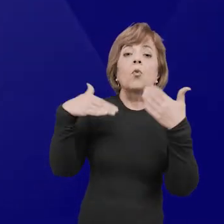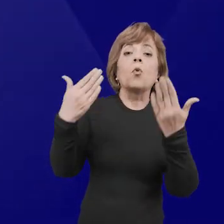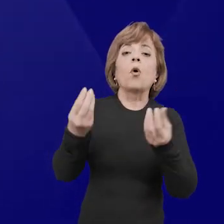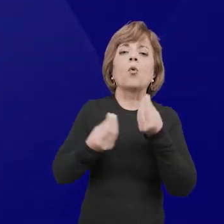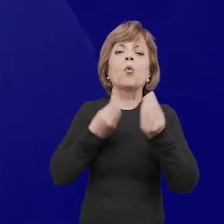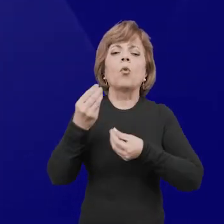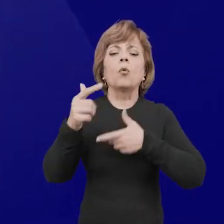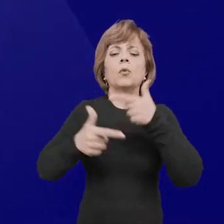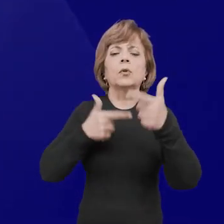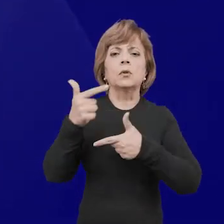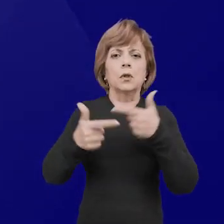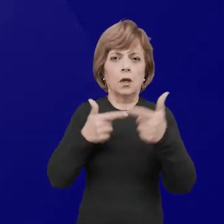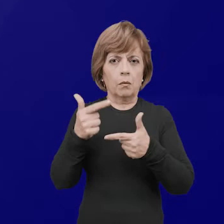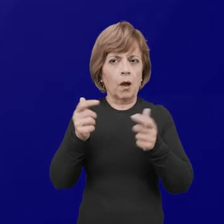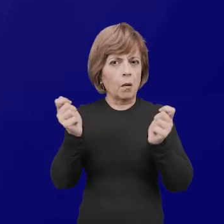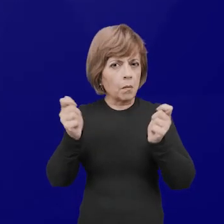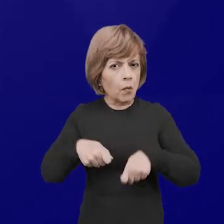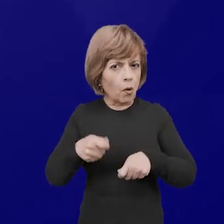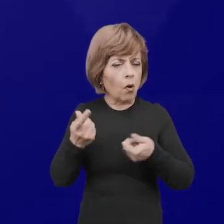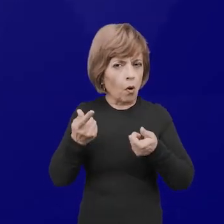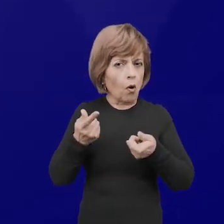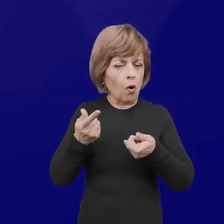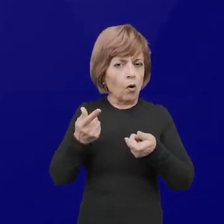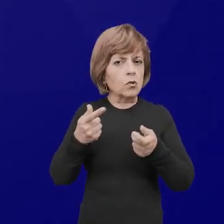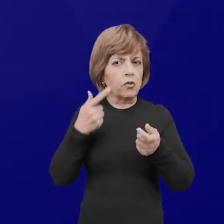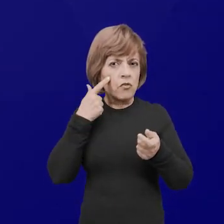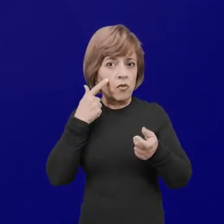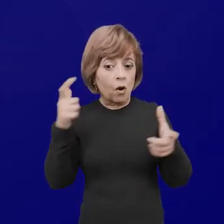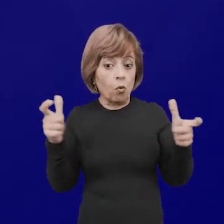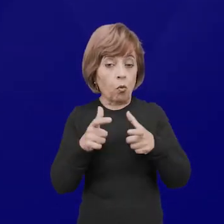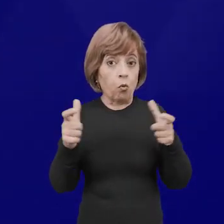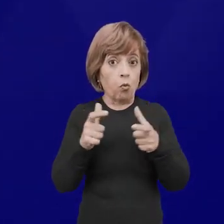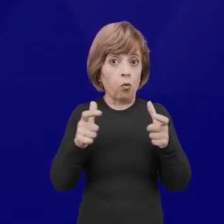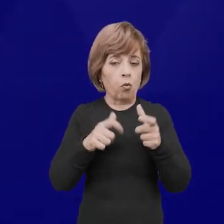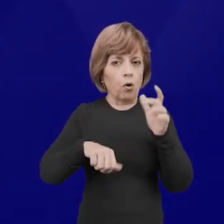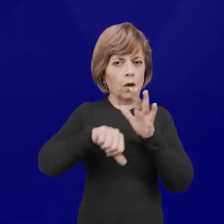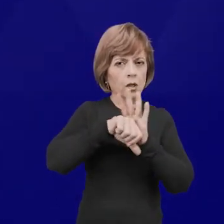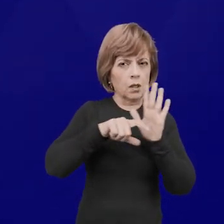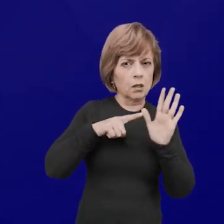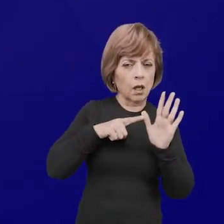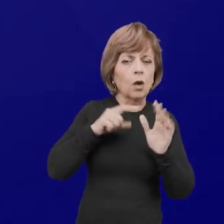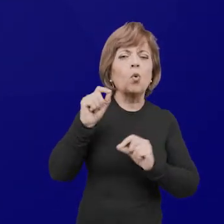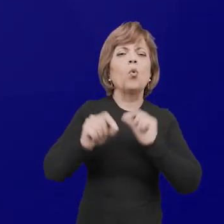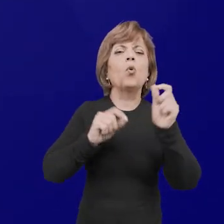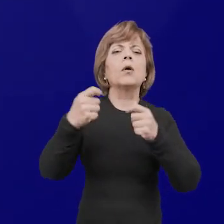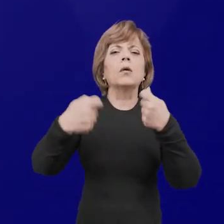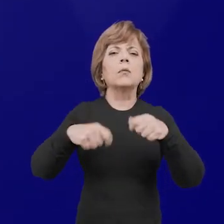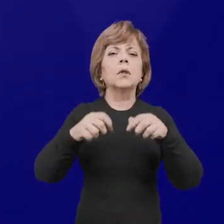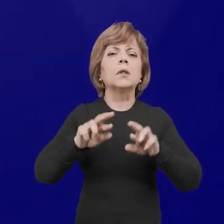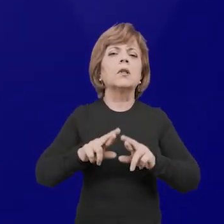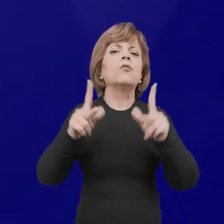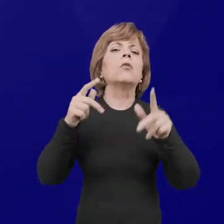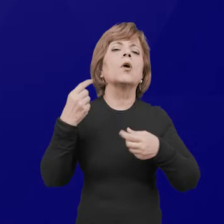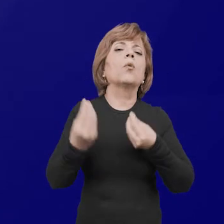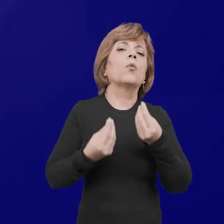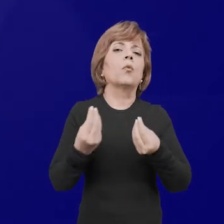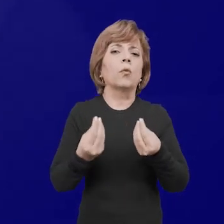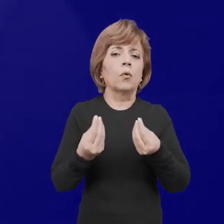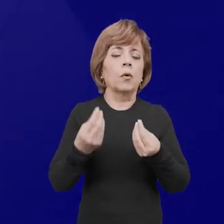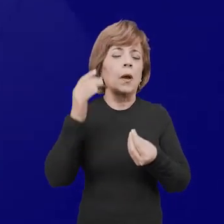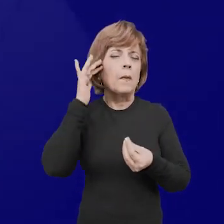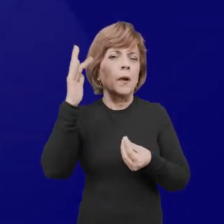forma de atuação é suficiente para lidar com o volume de crime que a gente tem? O que precisa ser diferente? É possível pensar